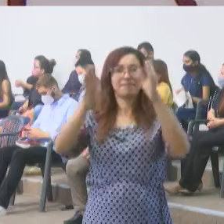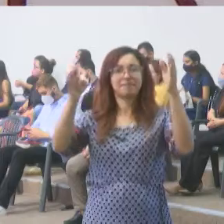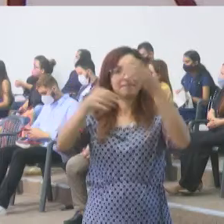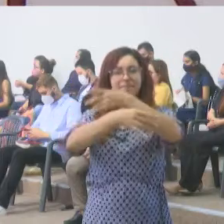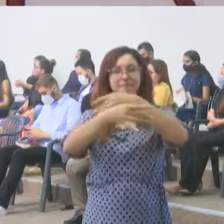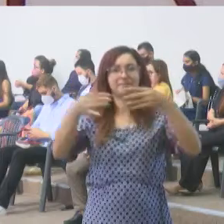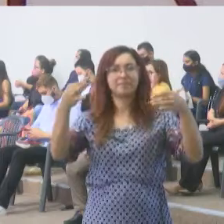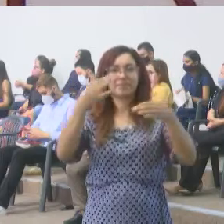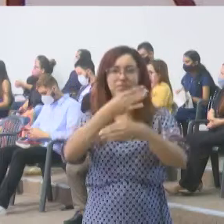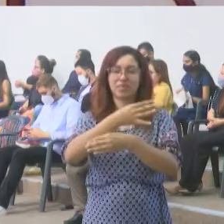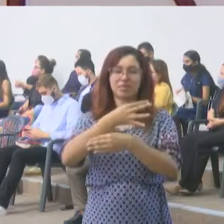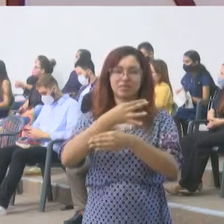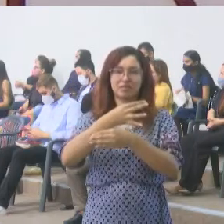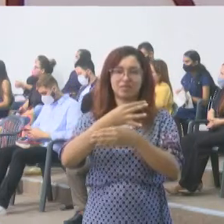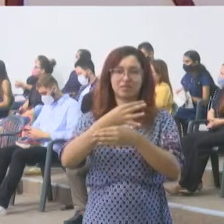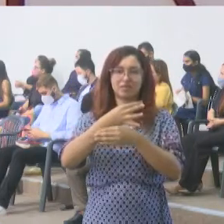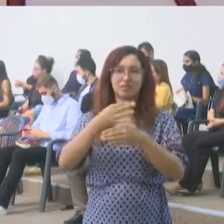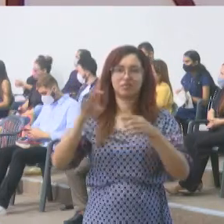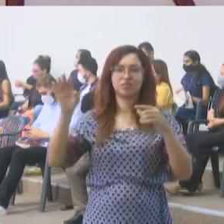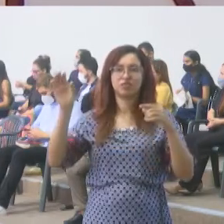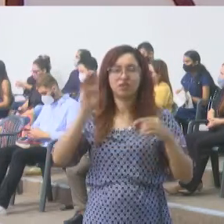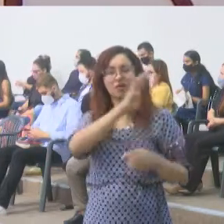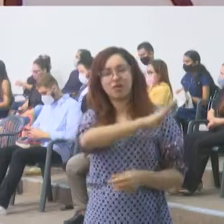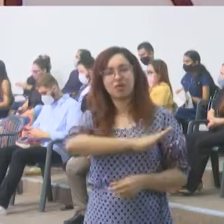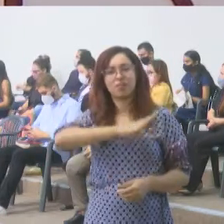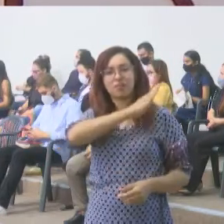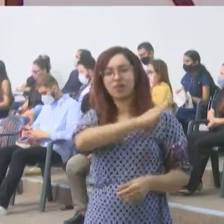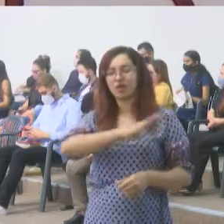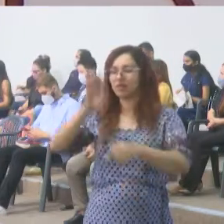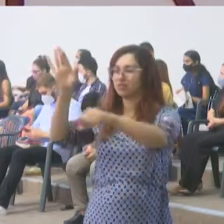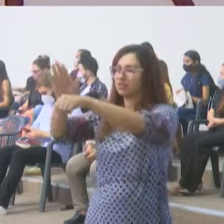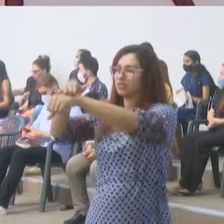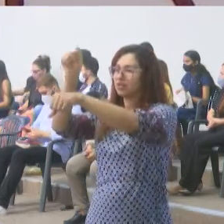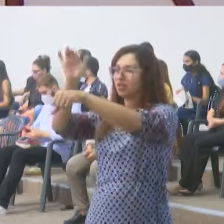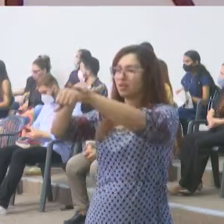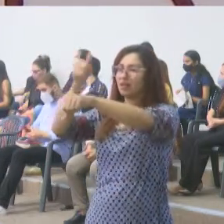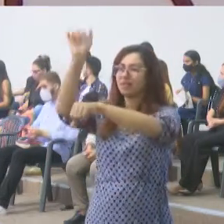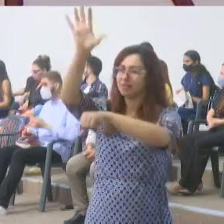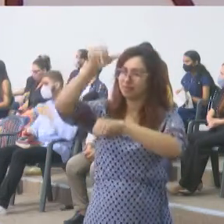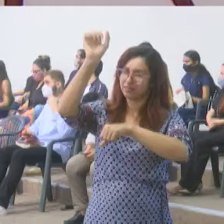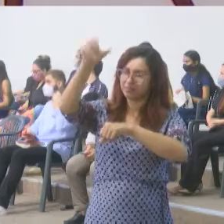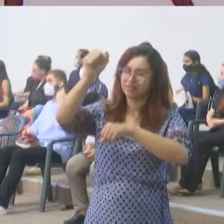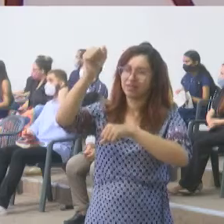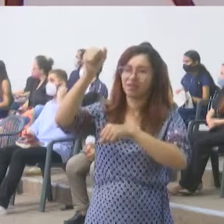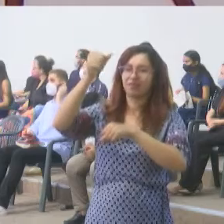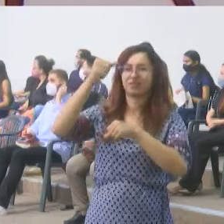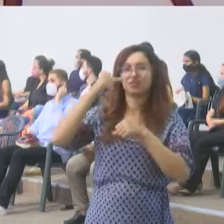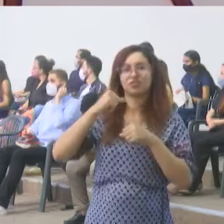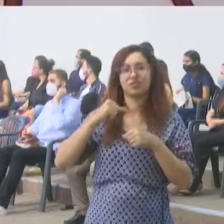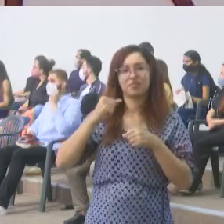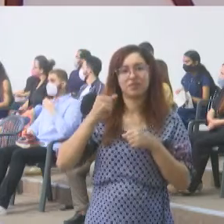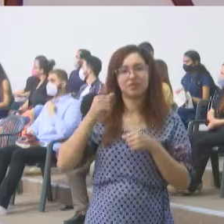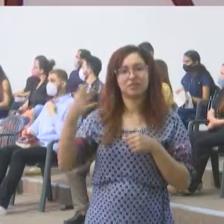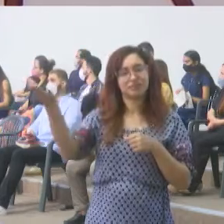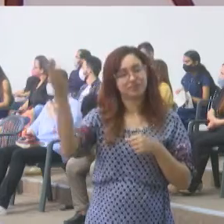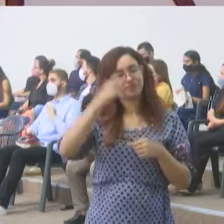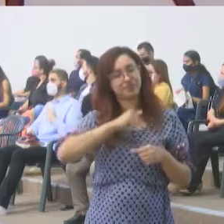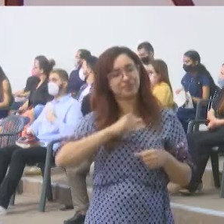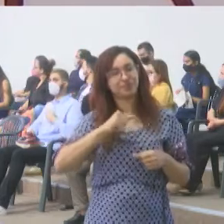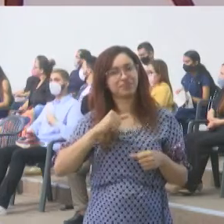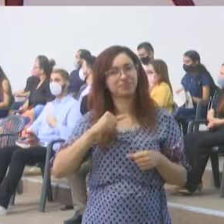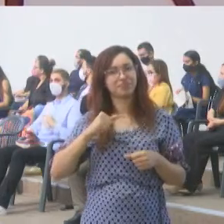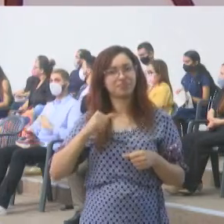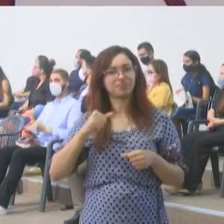que Boaz, ele estende a mão e ele grita para esse homem: ó fulano. E eu achei interessante essa expressão aqui que